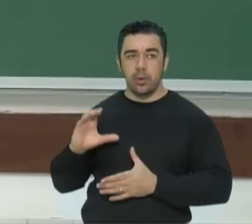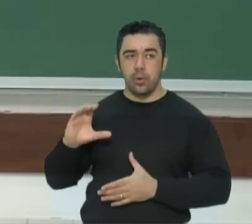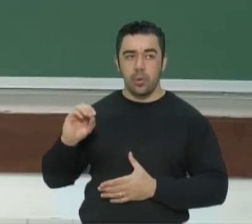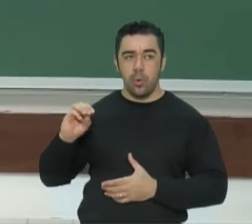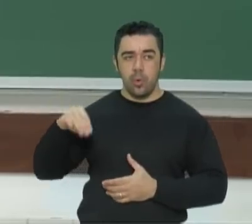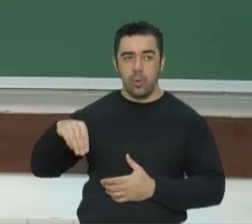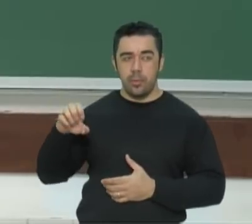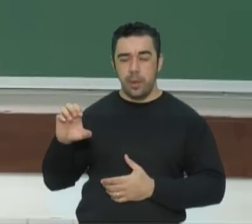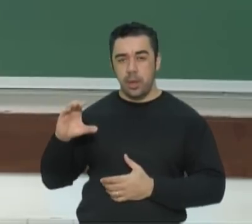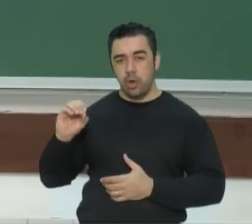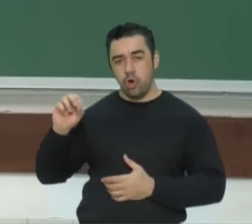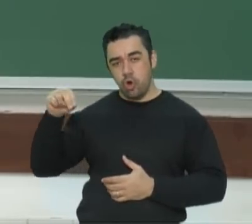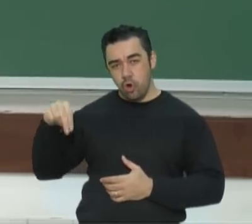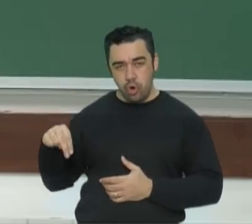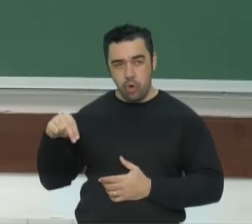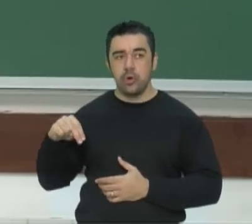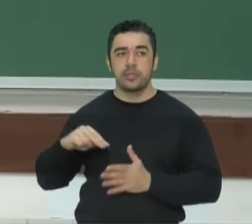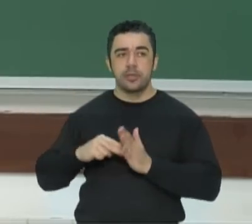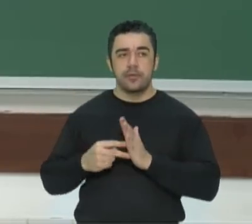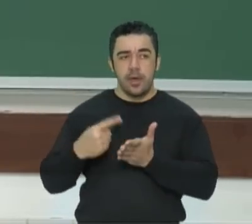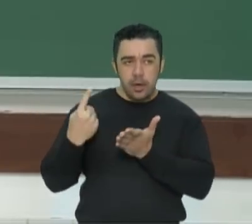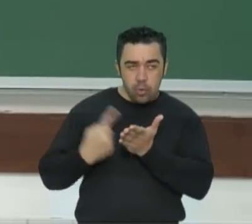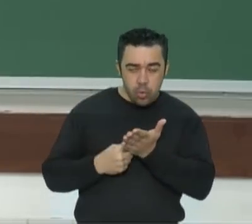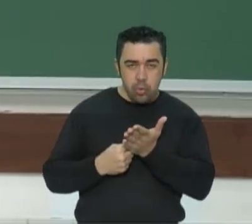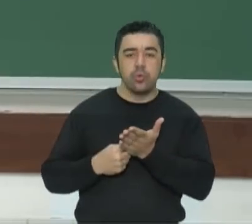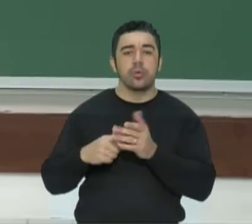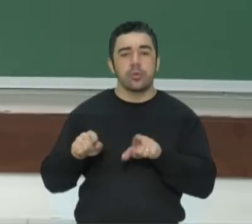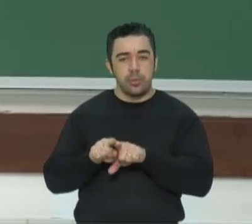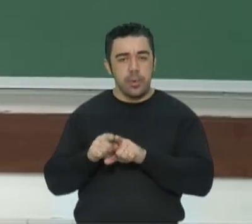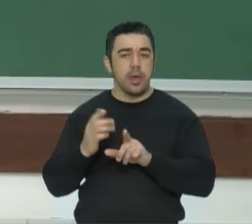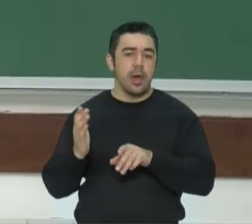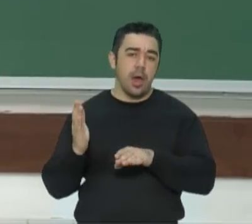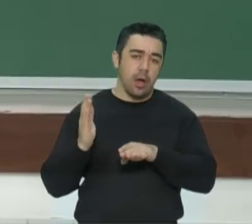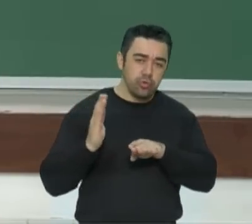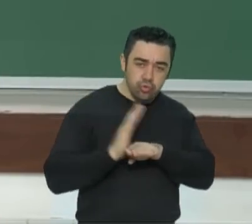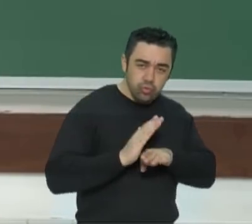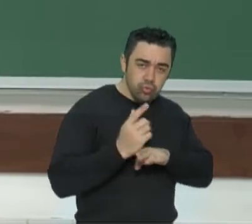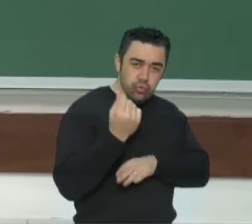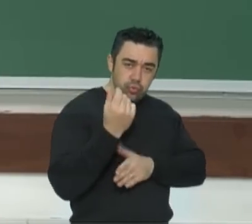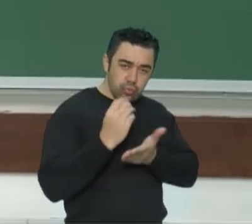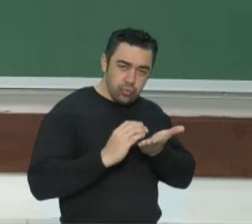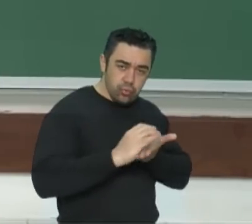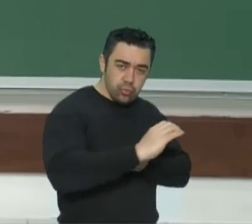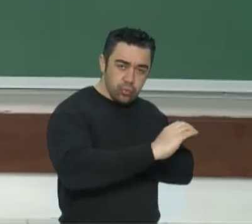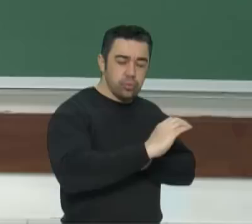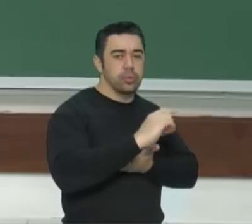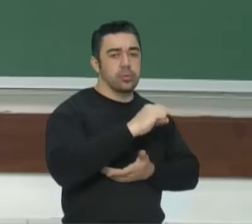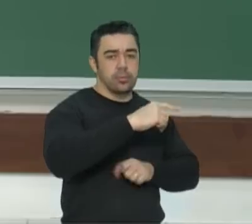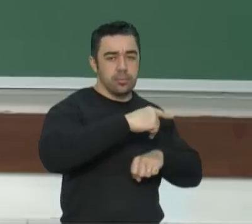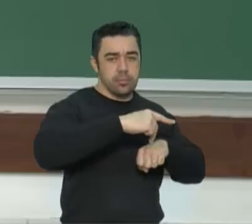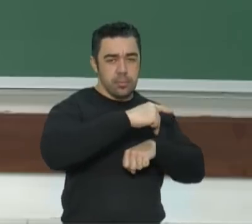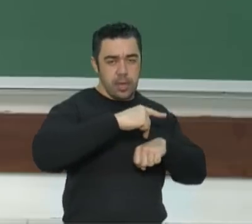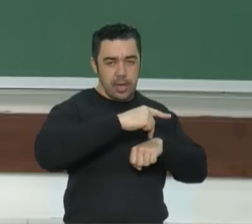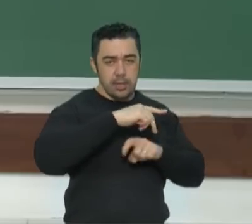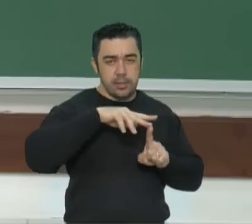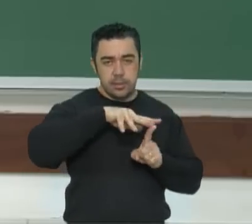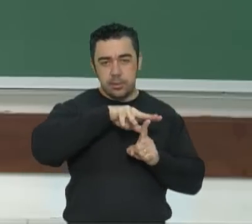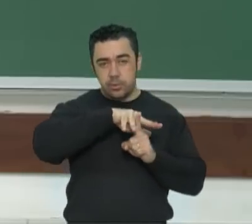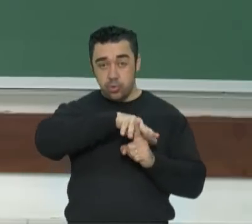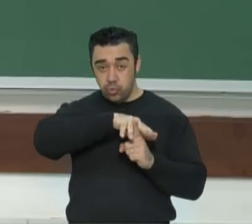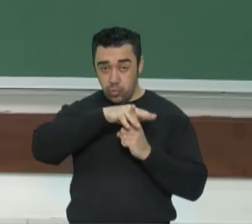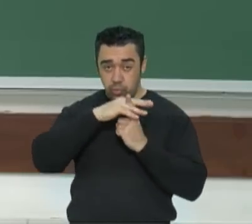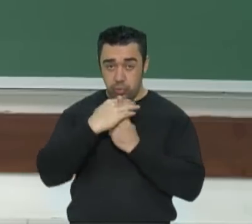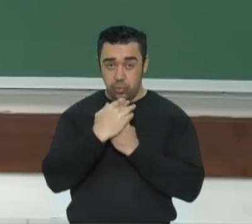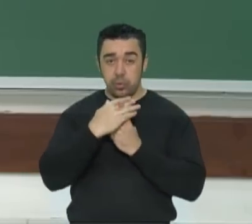Comecon, então, fazia referência, esse acordo, também a uma ajuda para os países